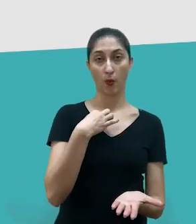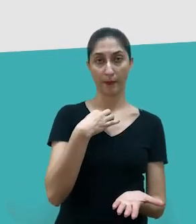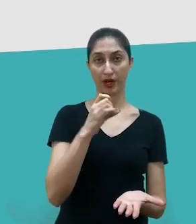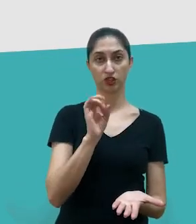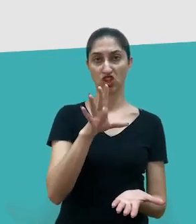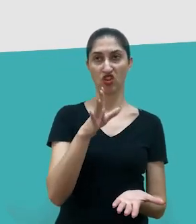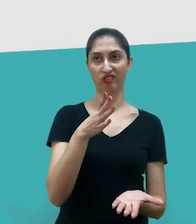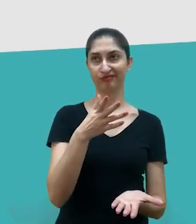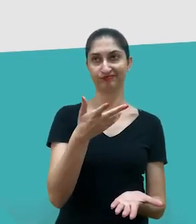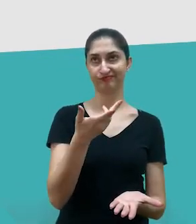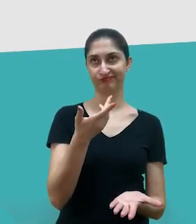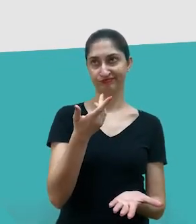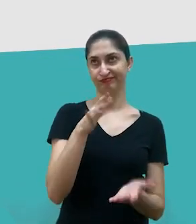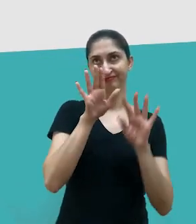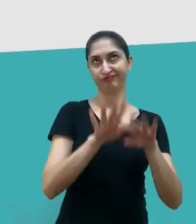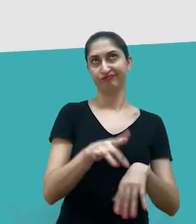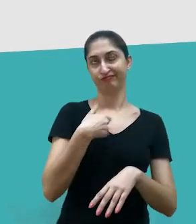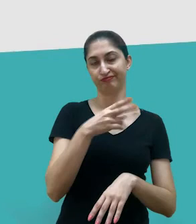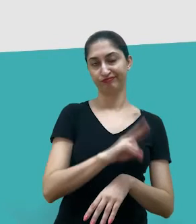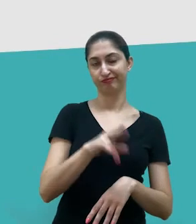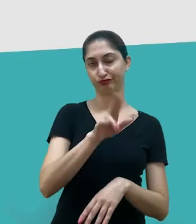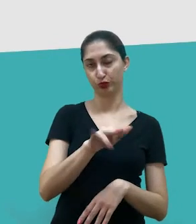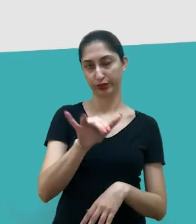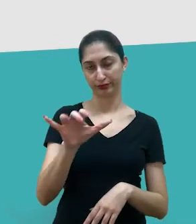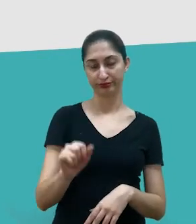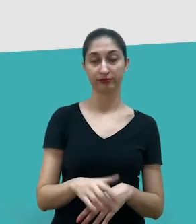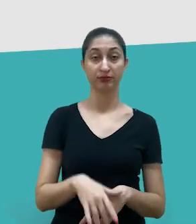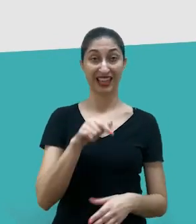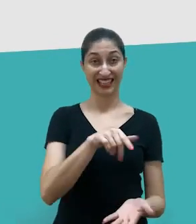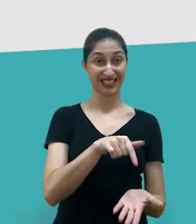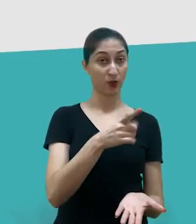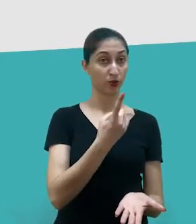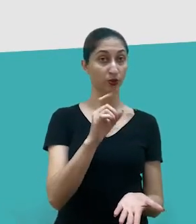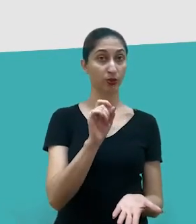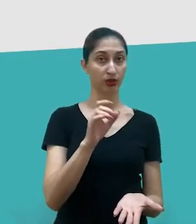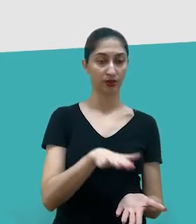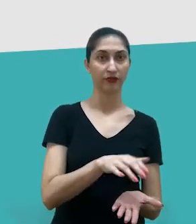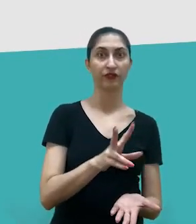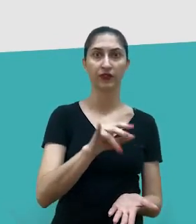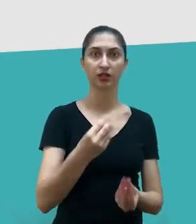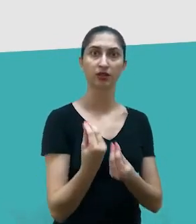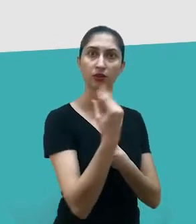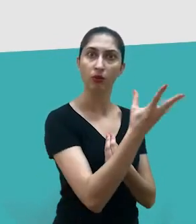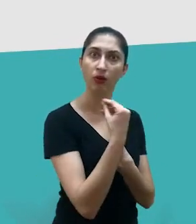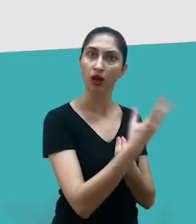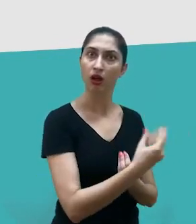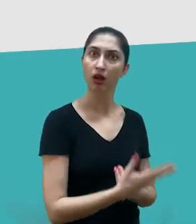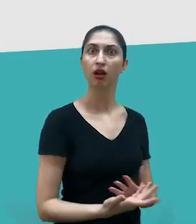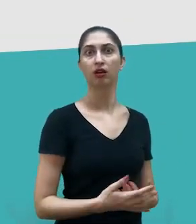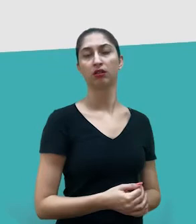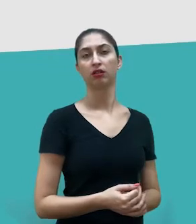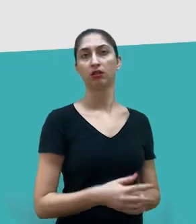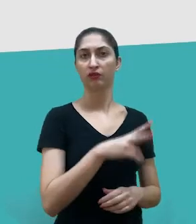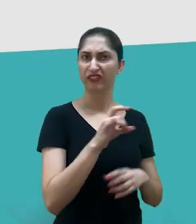só ocupando lugar no seu guarda-roupa. Essa última pilha, o que nós vamos fazer? Doar, passar para frente,